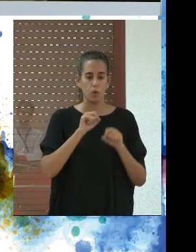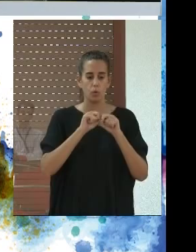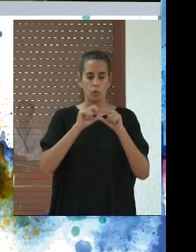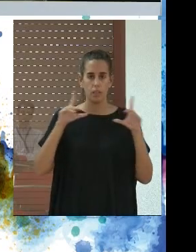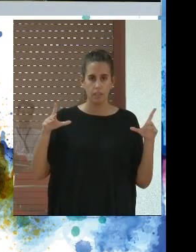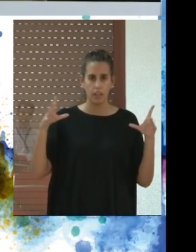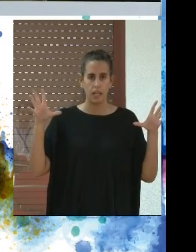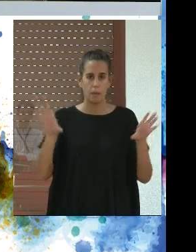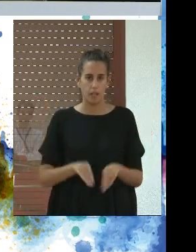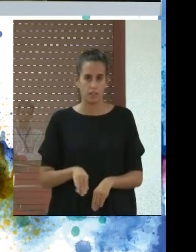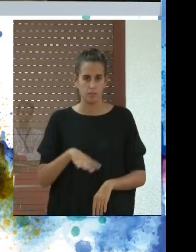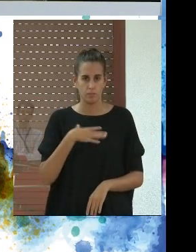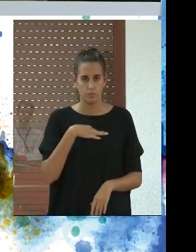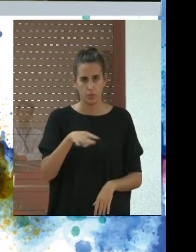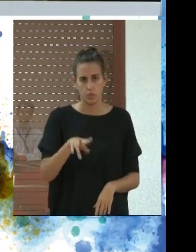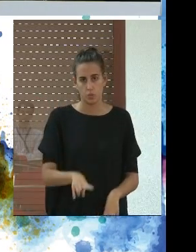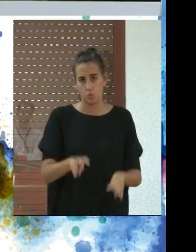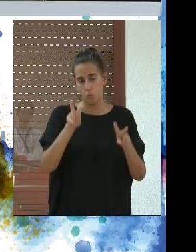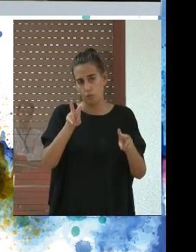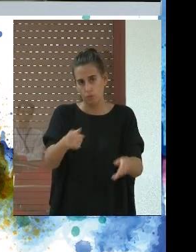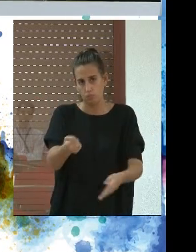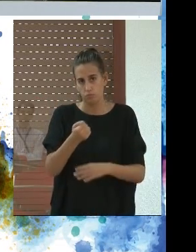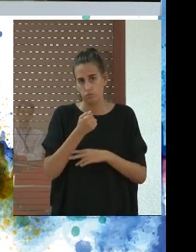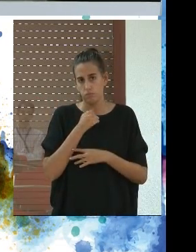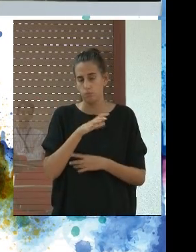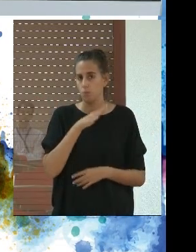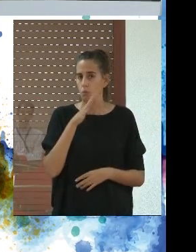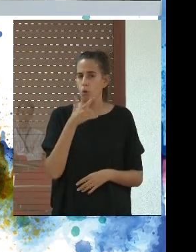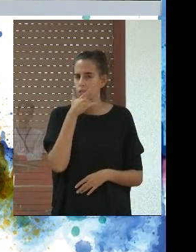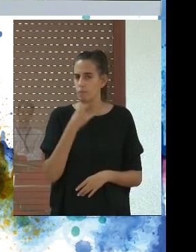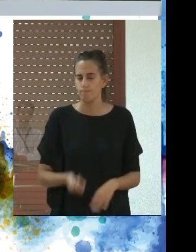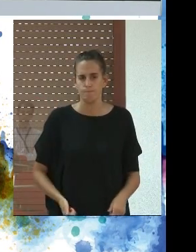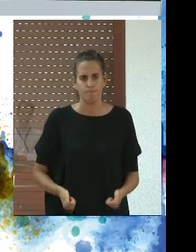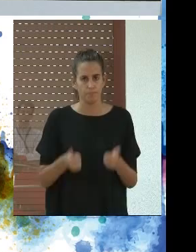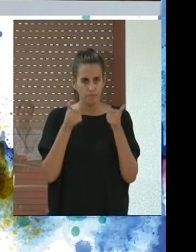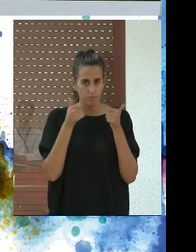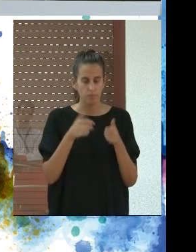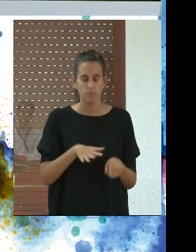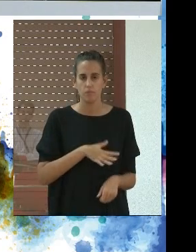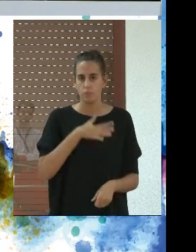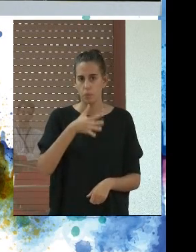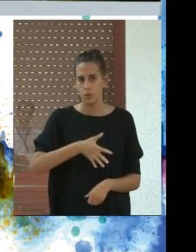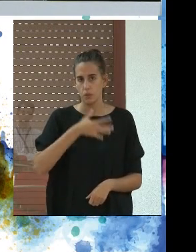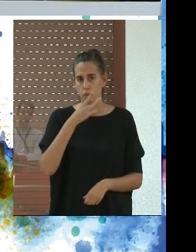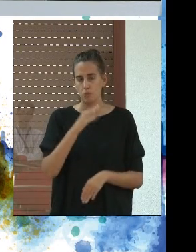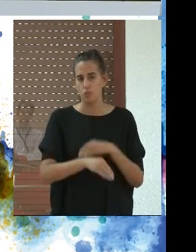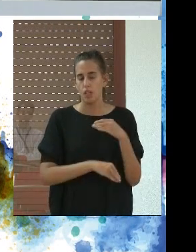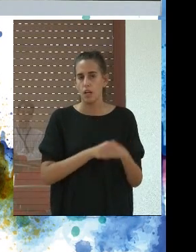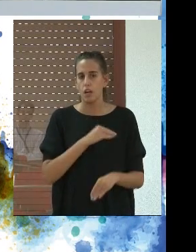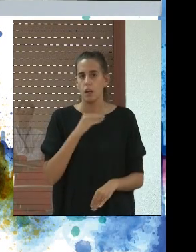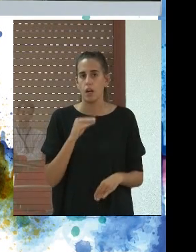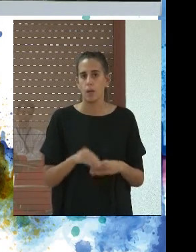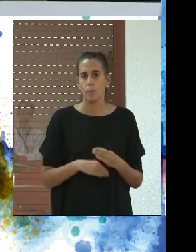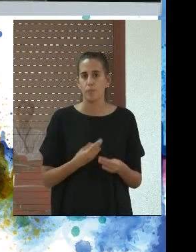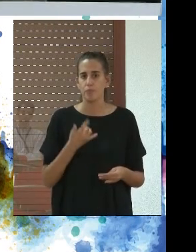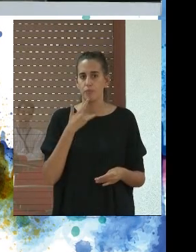responde em liberdade por homicídio qualificado. Senha não se conforma com a lentidão da justiça, já que até hoje